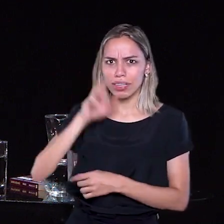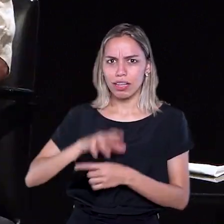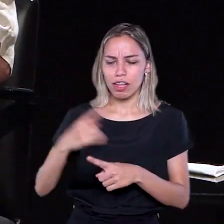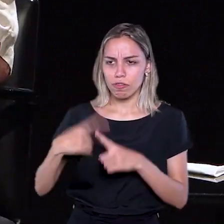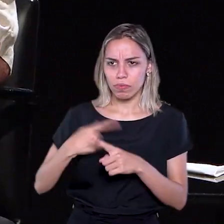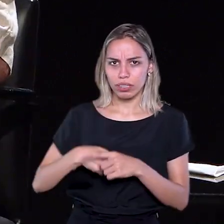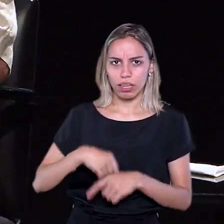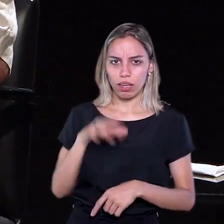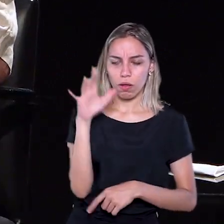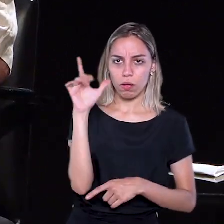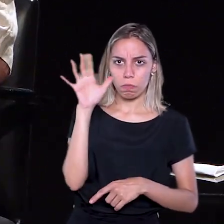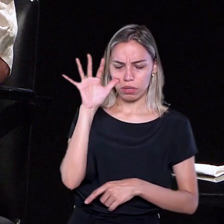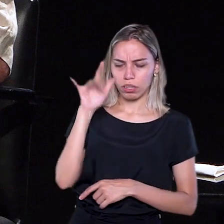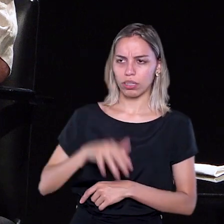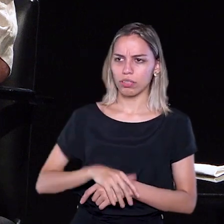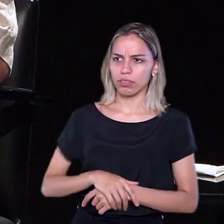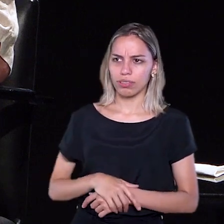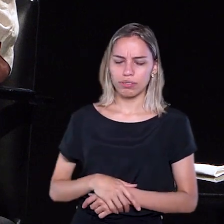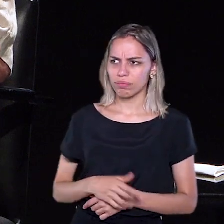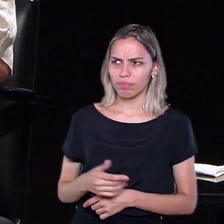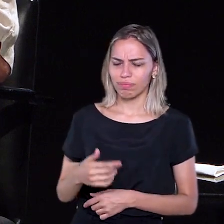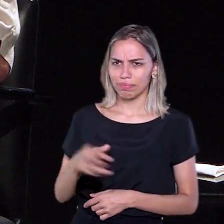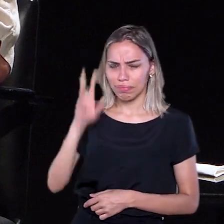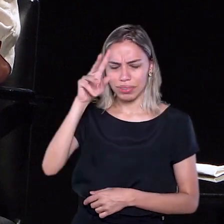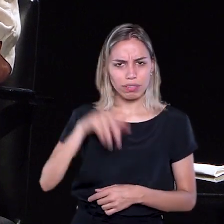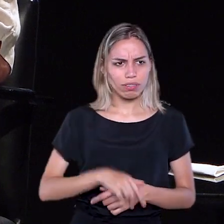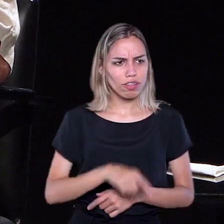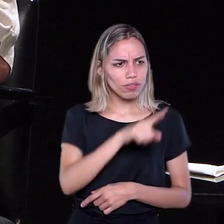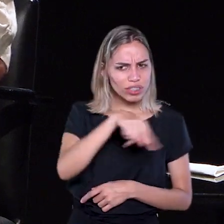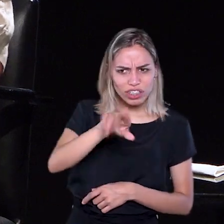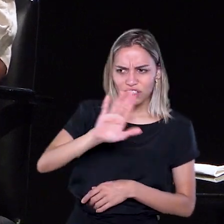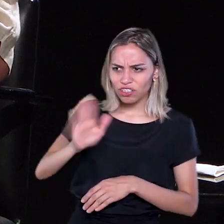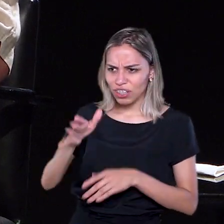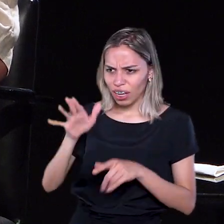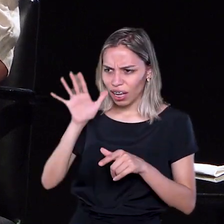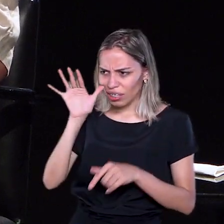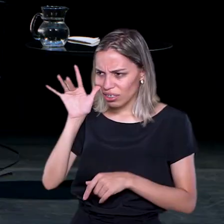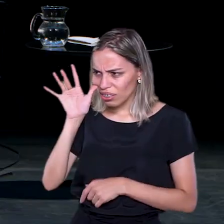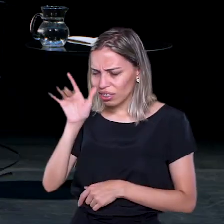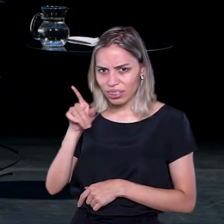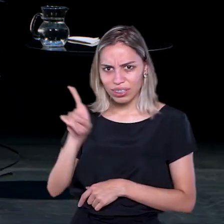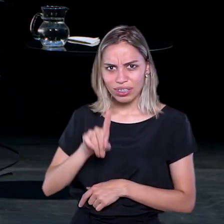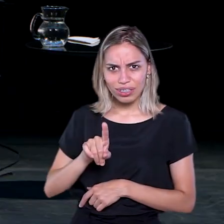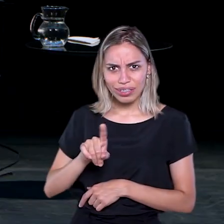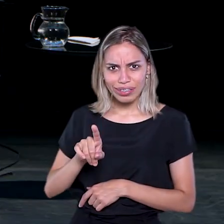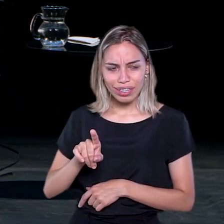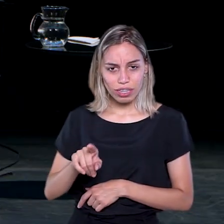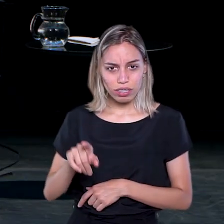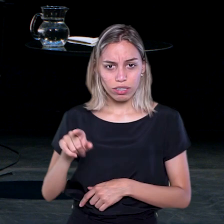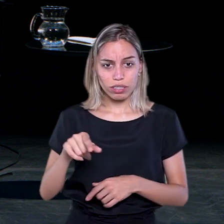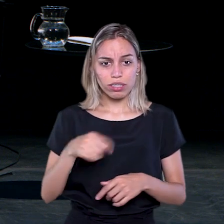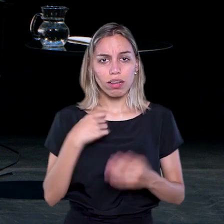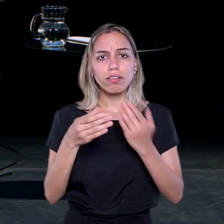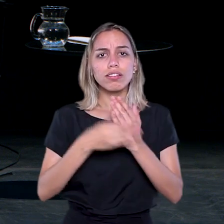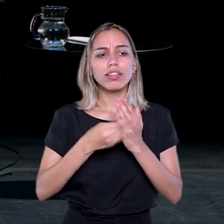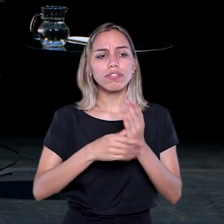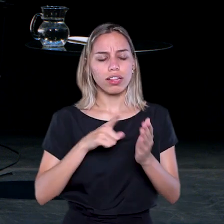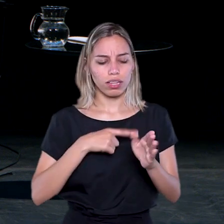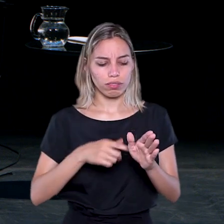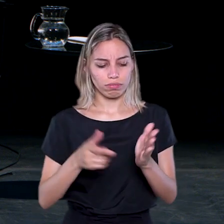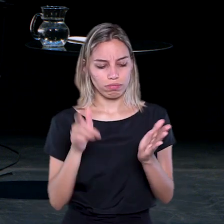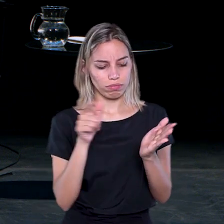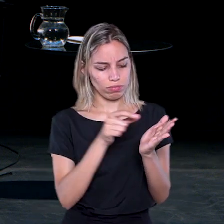vídeo. Vocês assistiram, gente? Alguém assistiu isso? Vamos todos assistir junto, assim que chegar em casa. Vocês vão ter que assistir agora, porque está no QR Code no início do